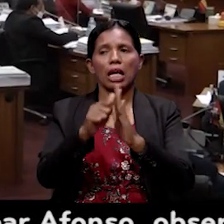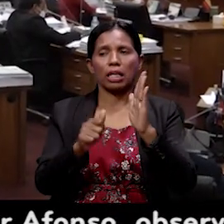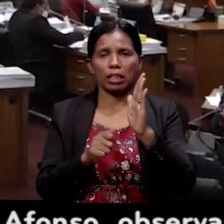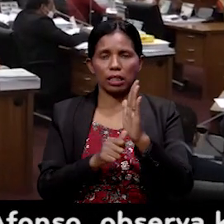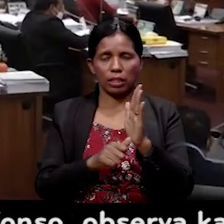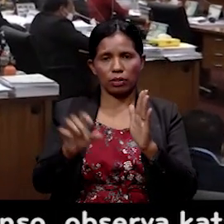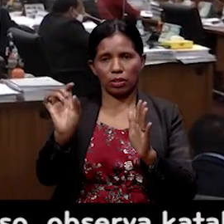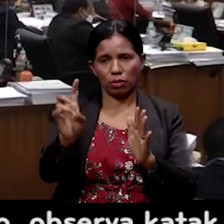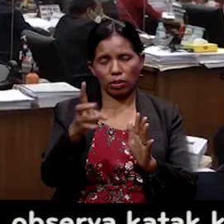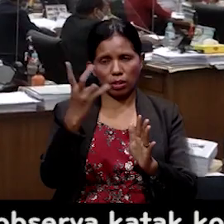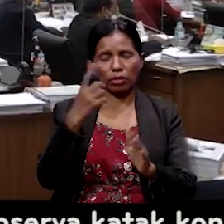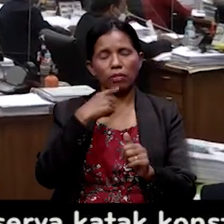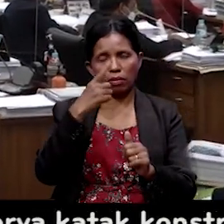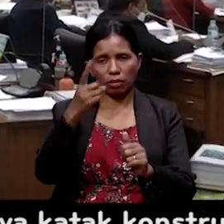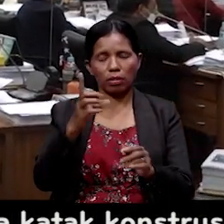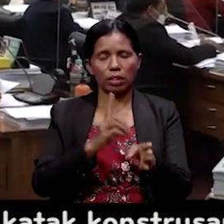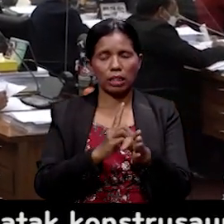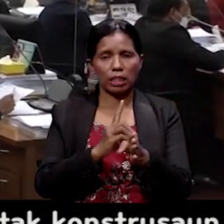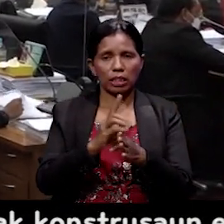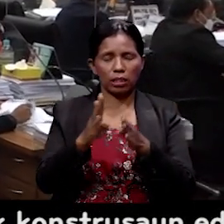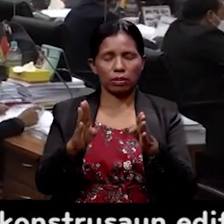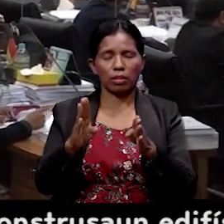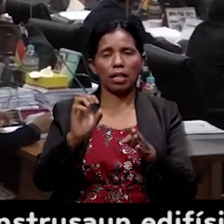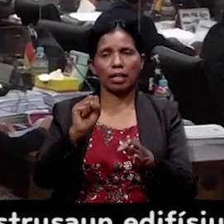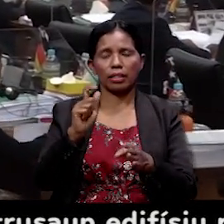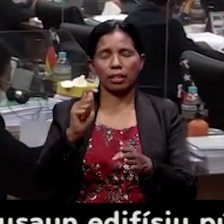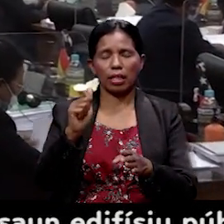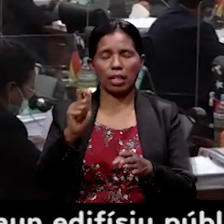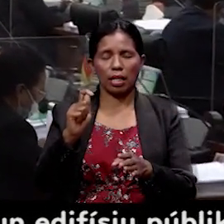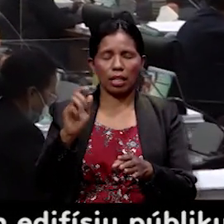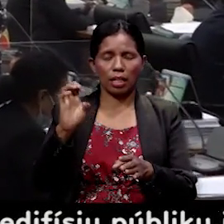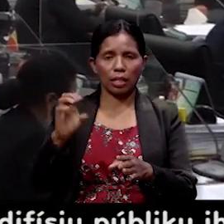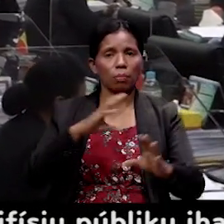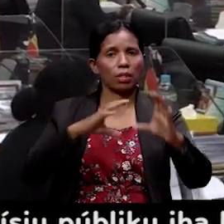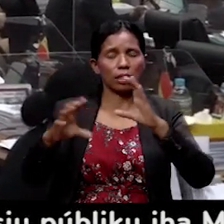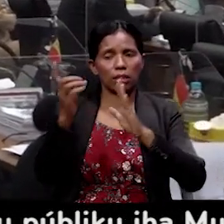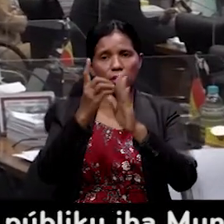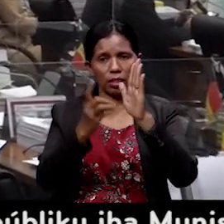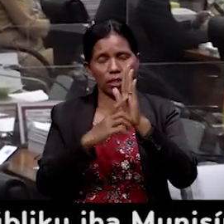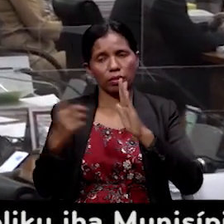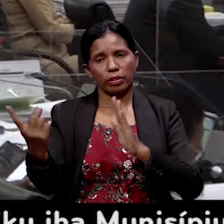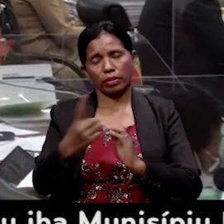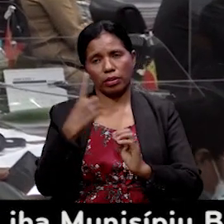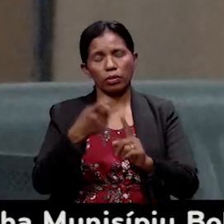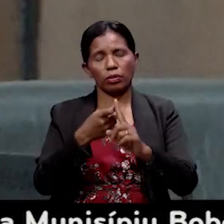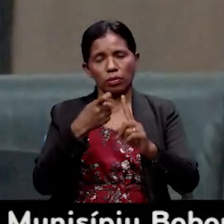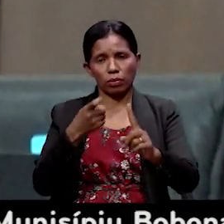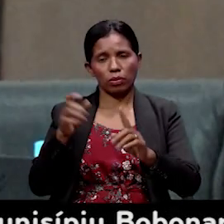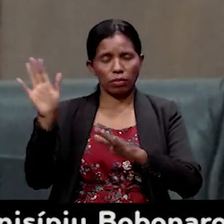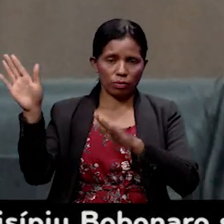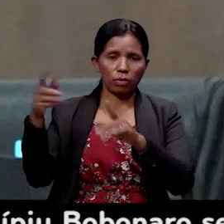ressignito ne ratetem, diretor-geral Stey autoriza comunicação dados permanente se base dados